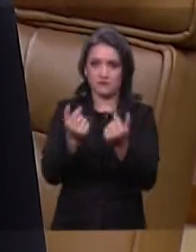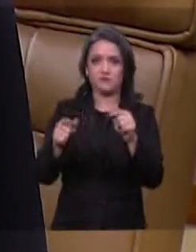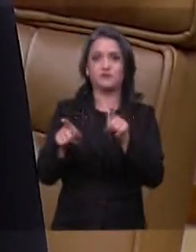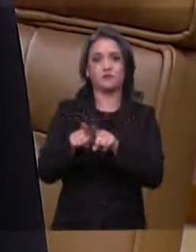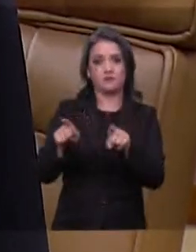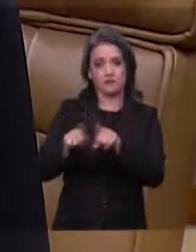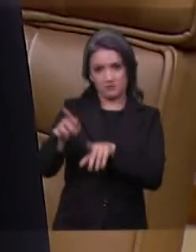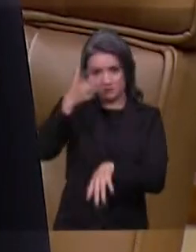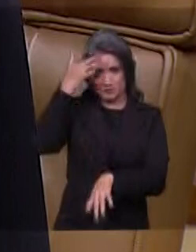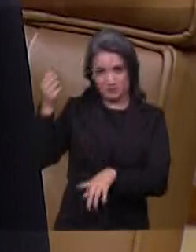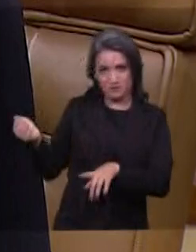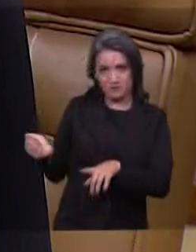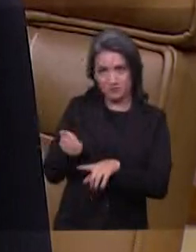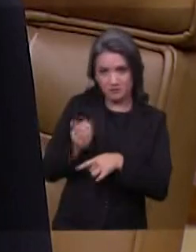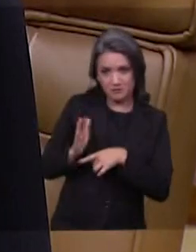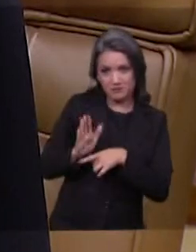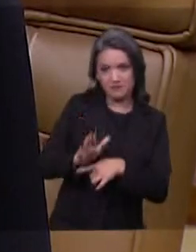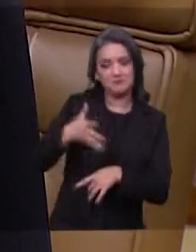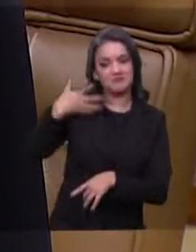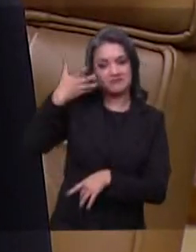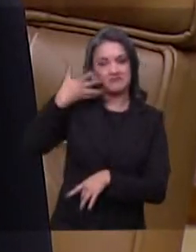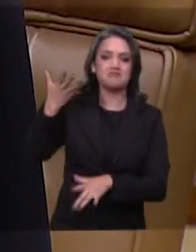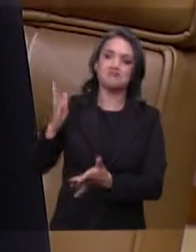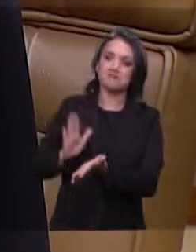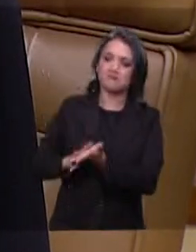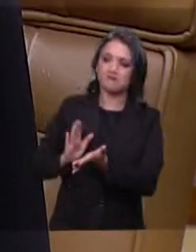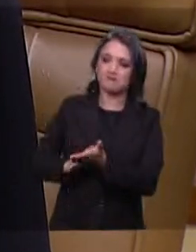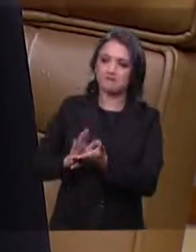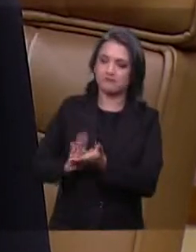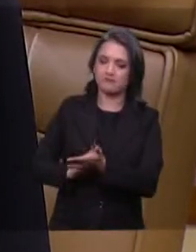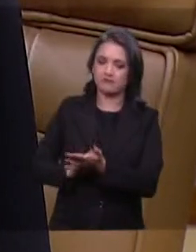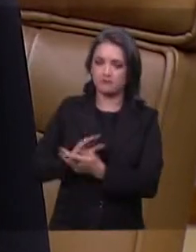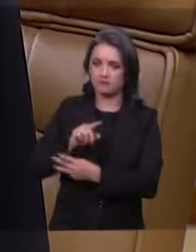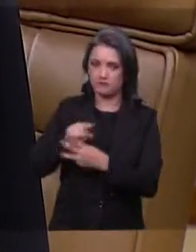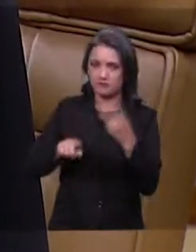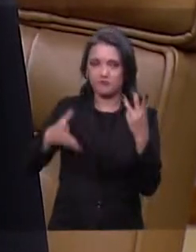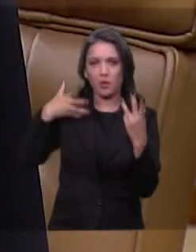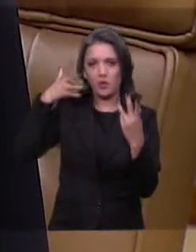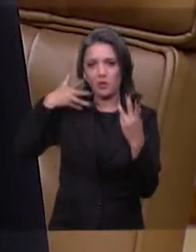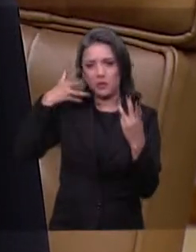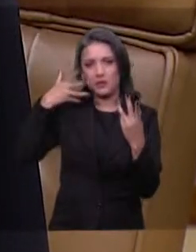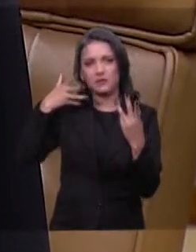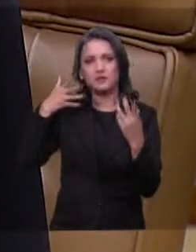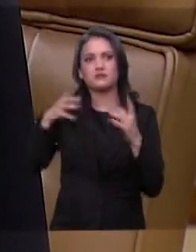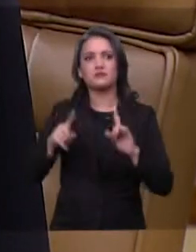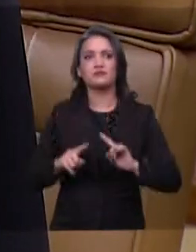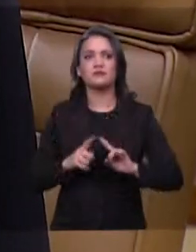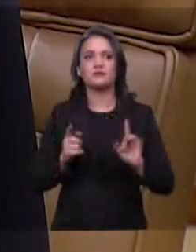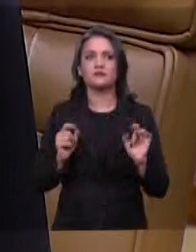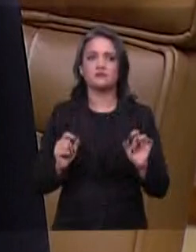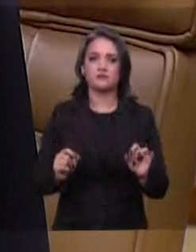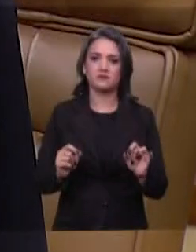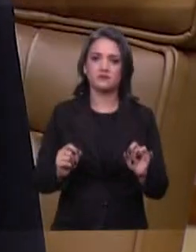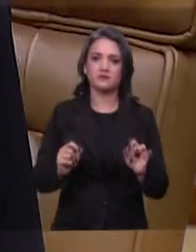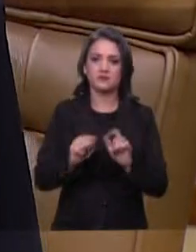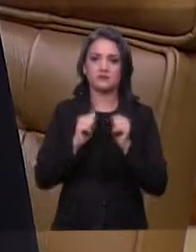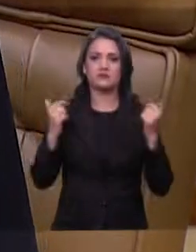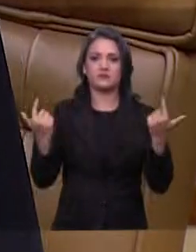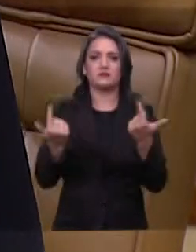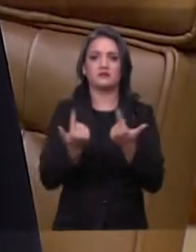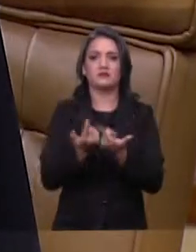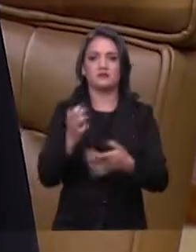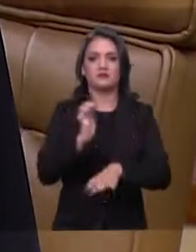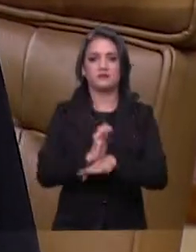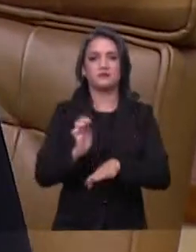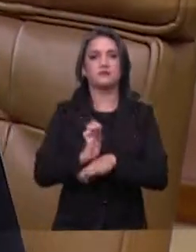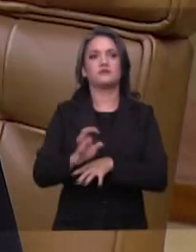sustentações orais, que eu cumprimento as esclarecedoras sustentações, que a própria Assembleia Legislativa do Estado